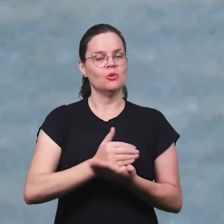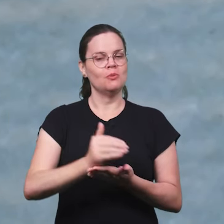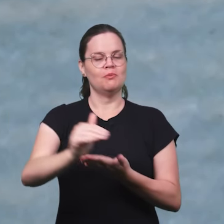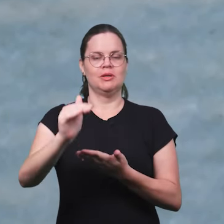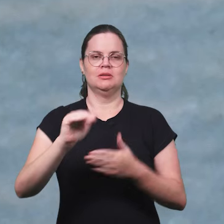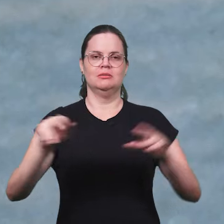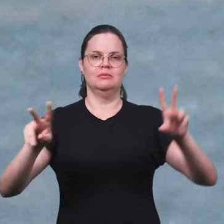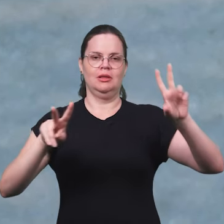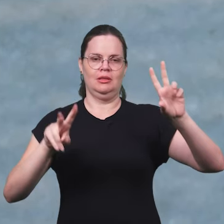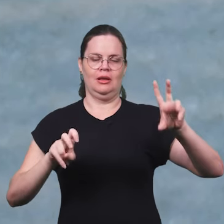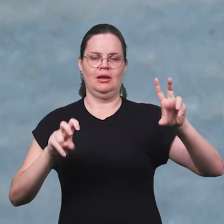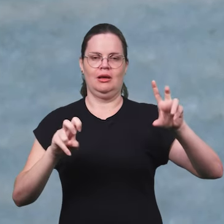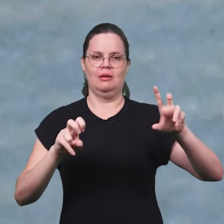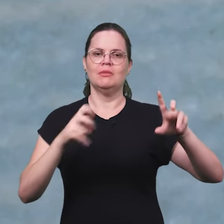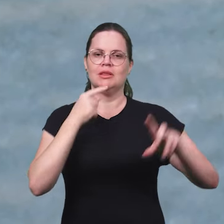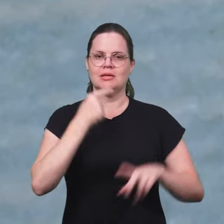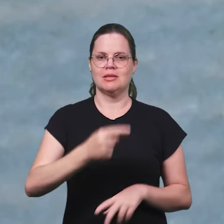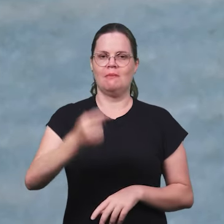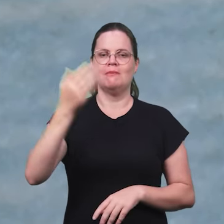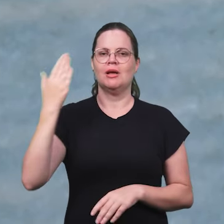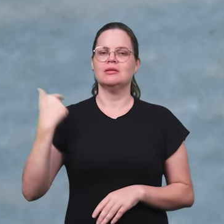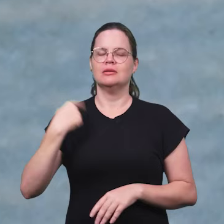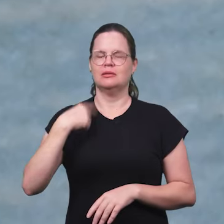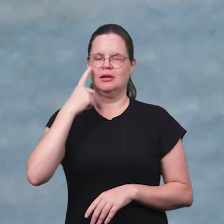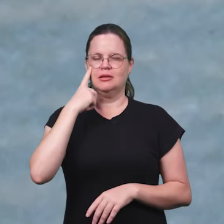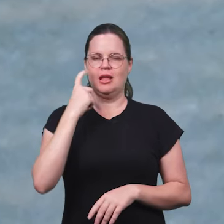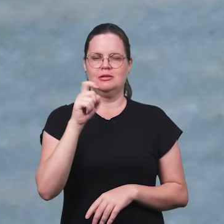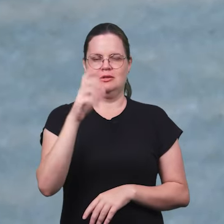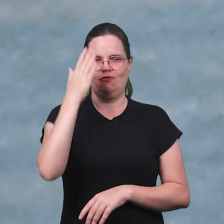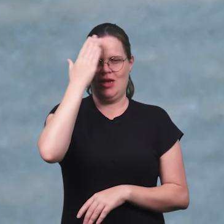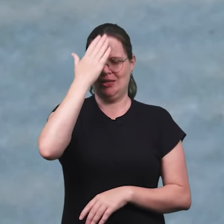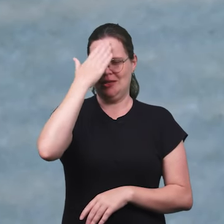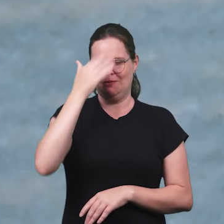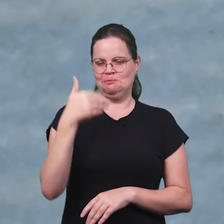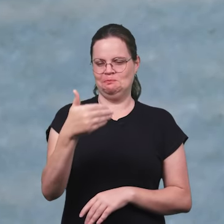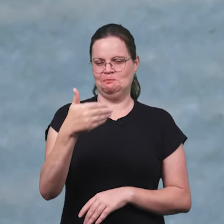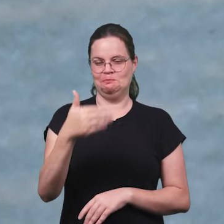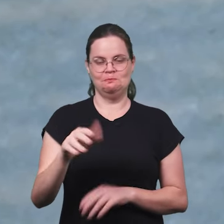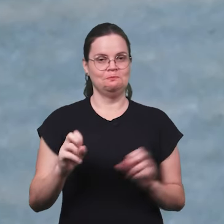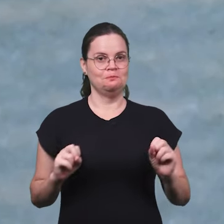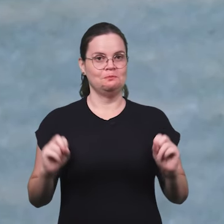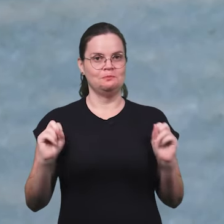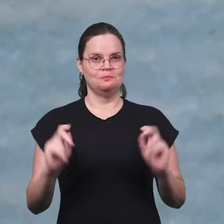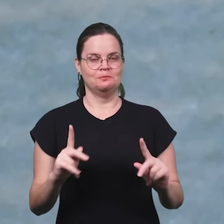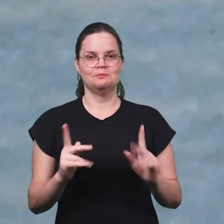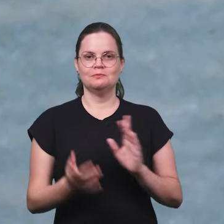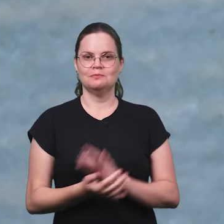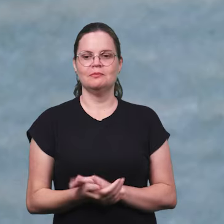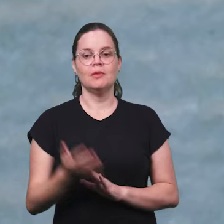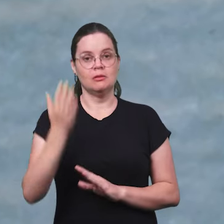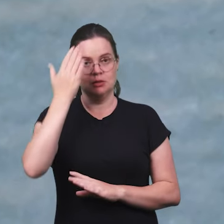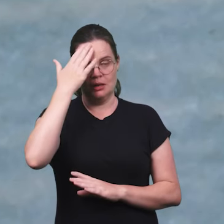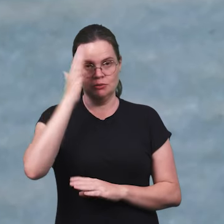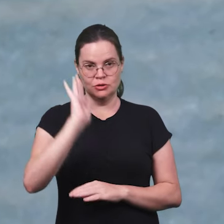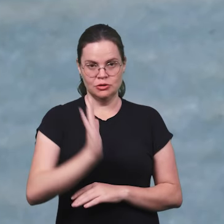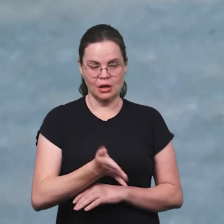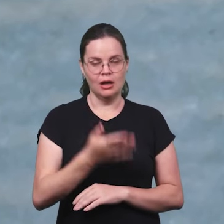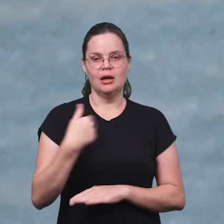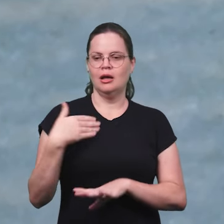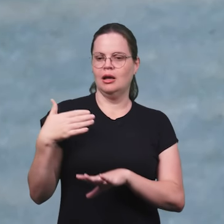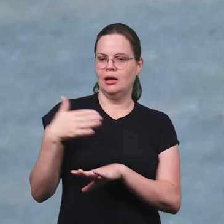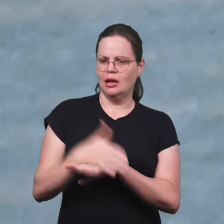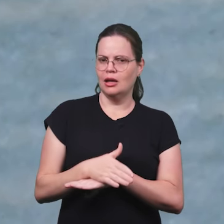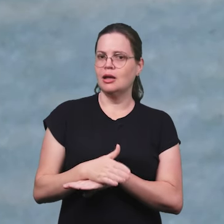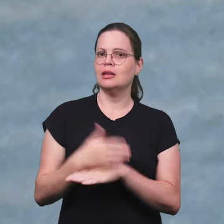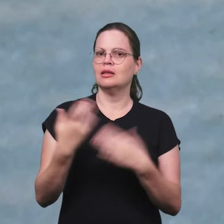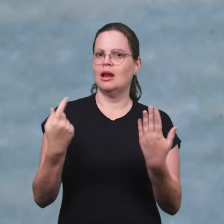semana passada, que é muito interessante, que você vai saber daqui a pouquinho que tema que é, tá certo? Então, já sabe, acessa lá